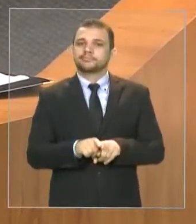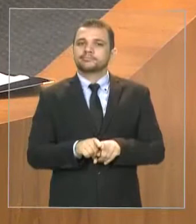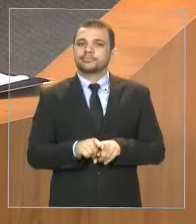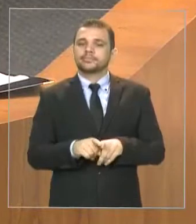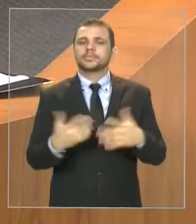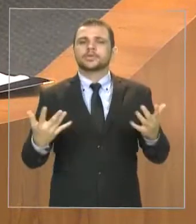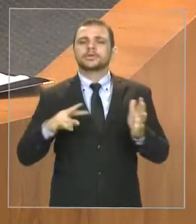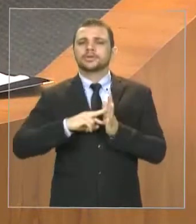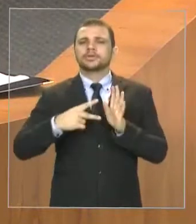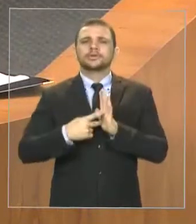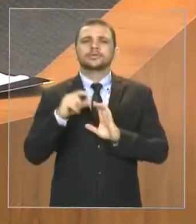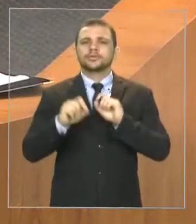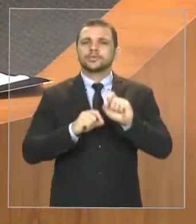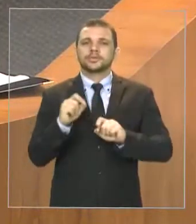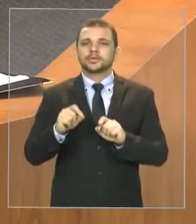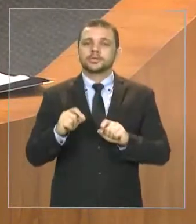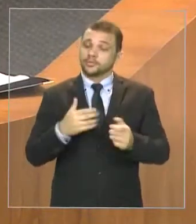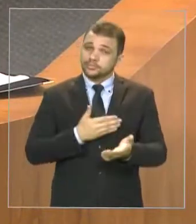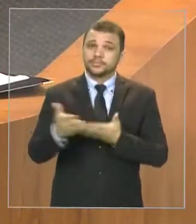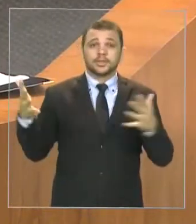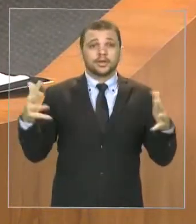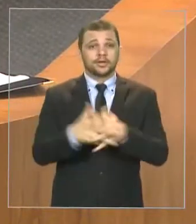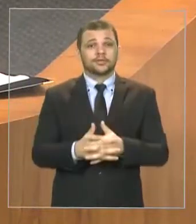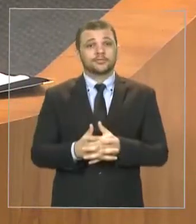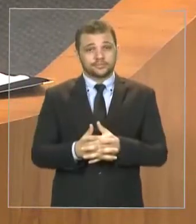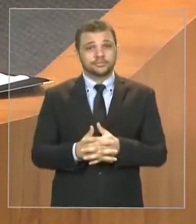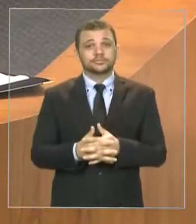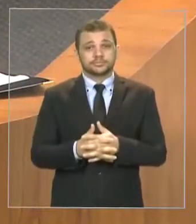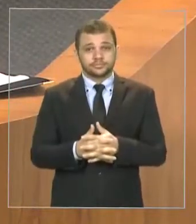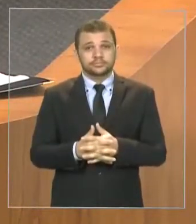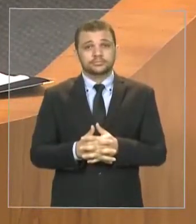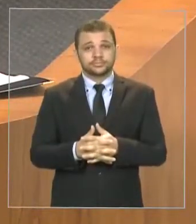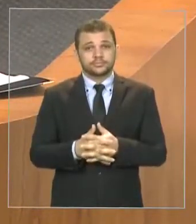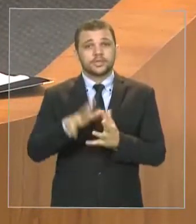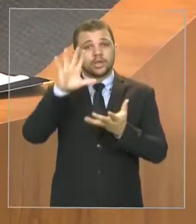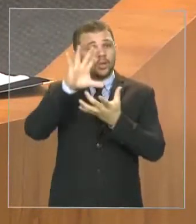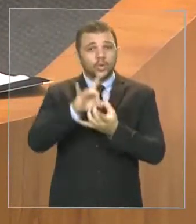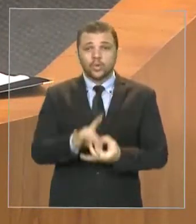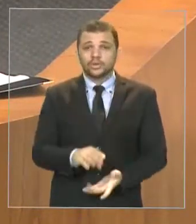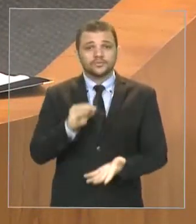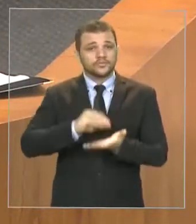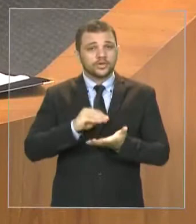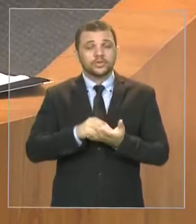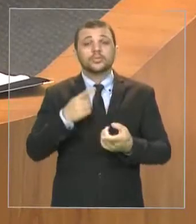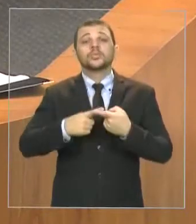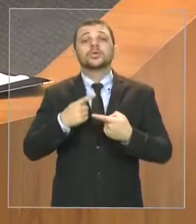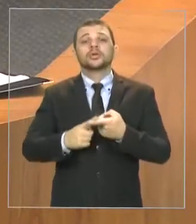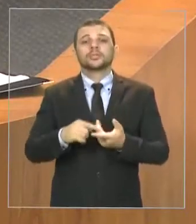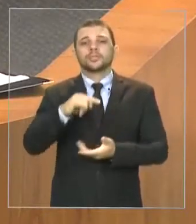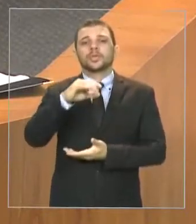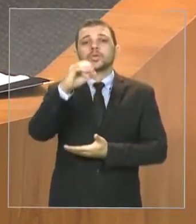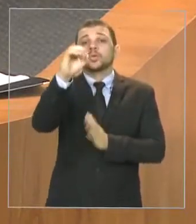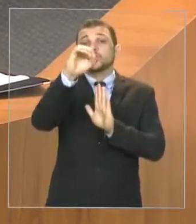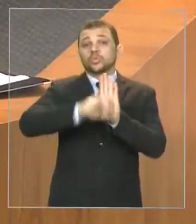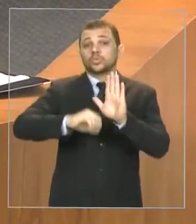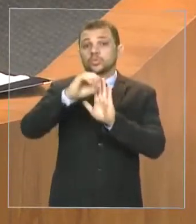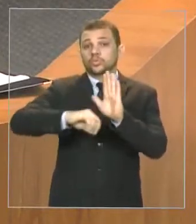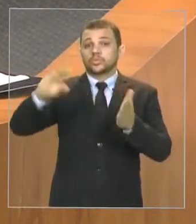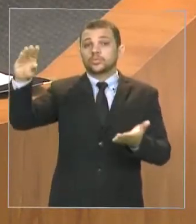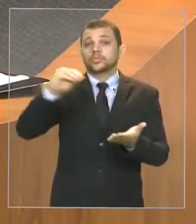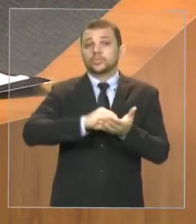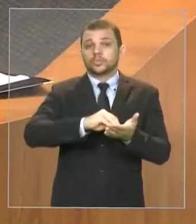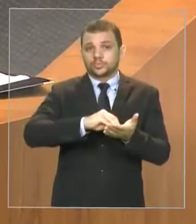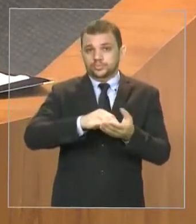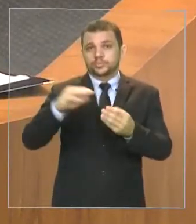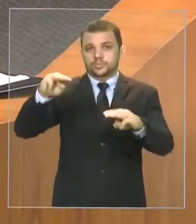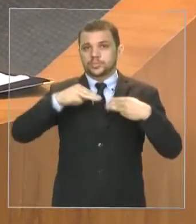senhores, vejam a primeira incoerência, deputado Eduardo Braide. No ofício mandado a esta casa, que consta 574